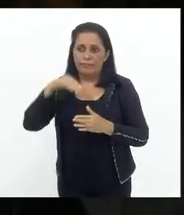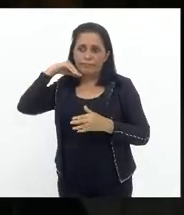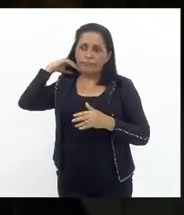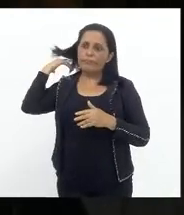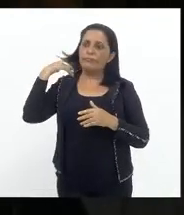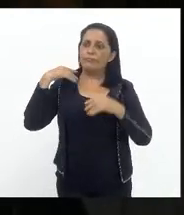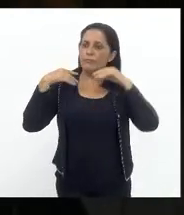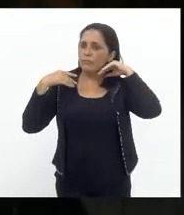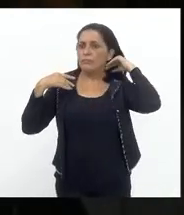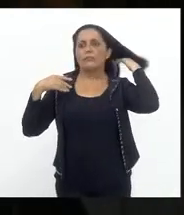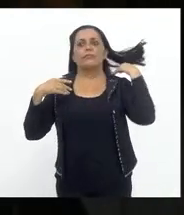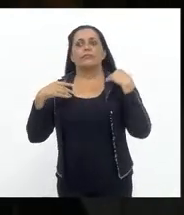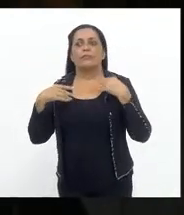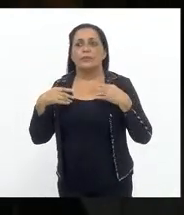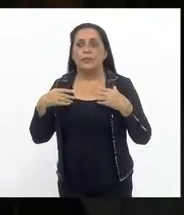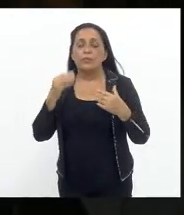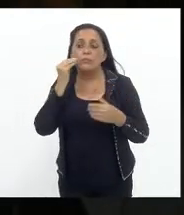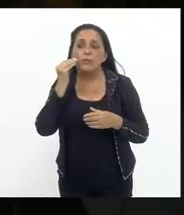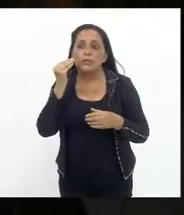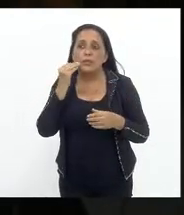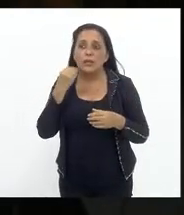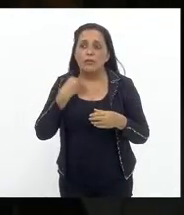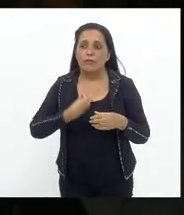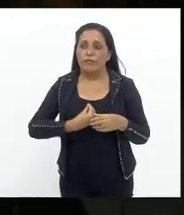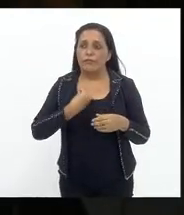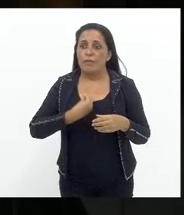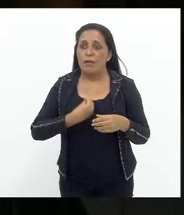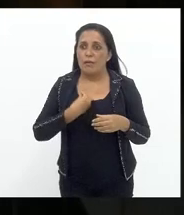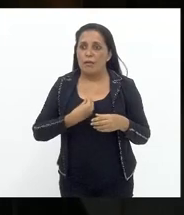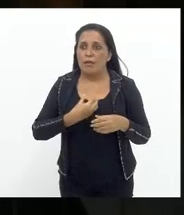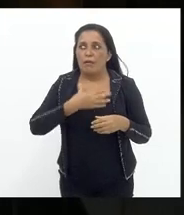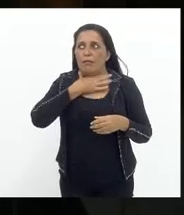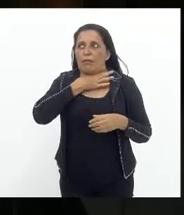Estão tentando sobreviver